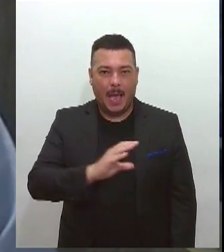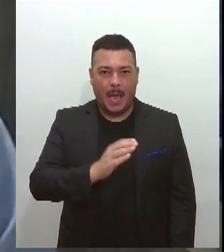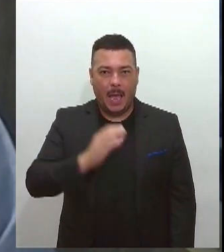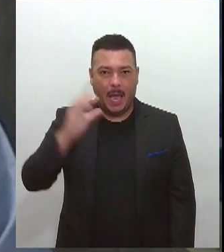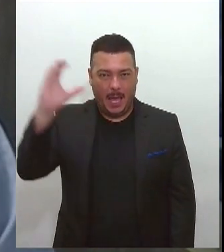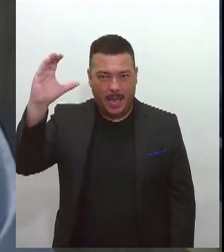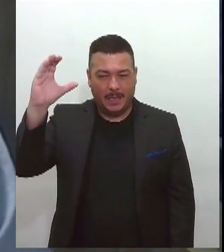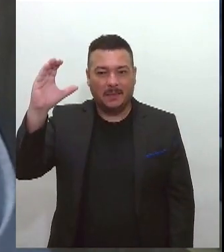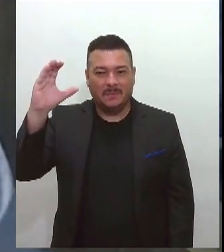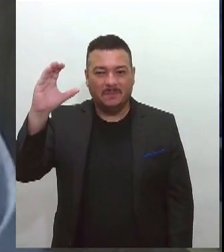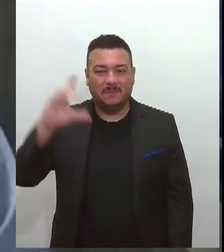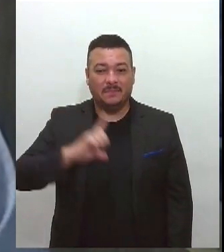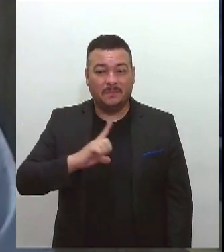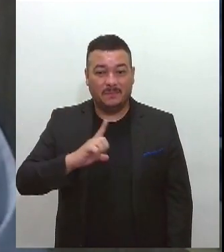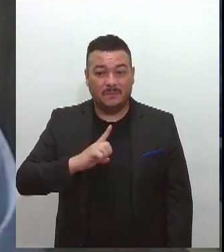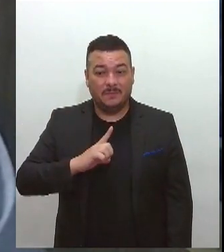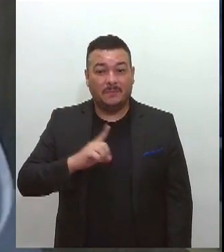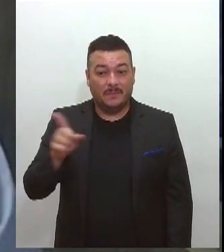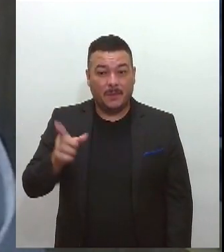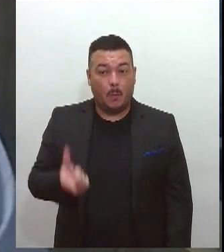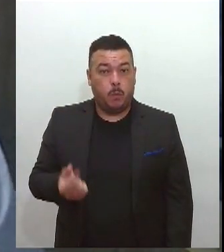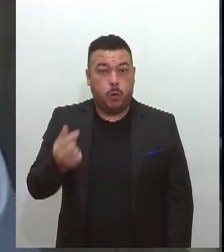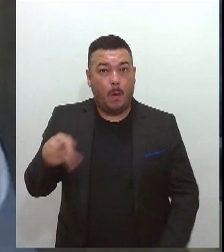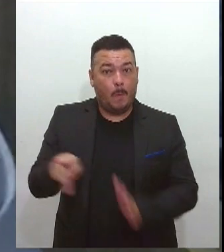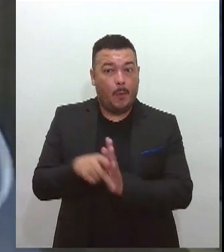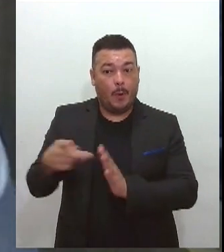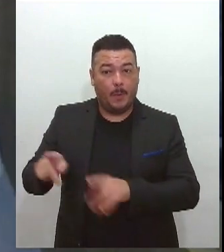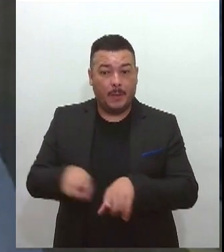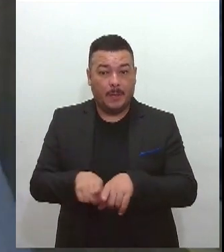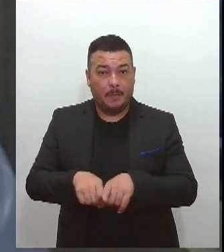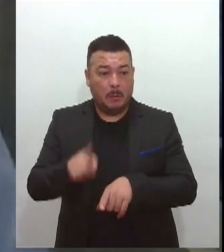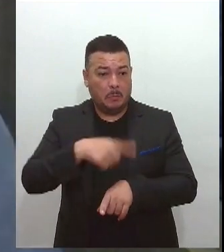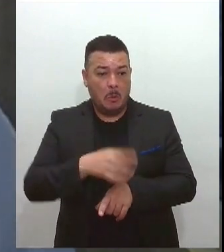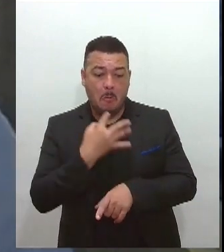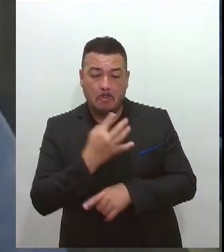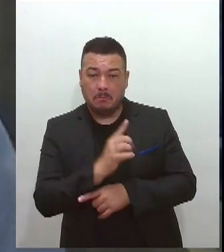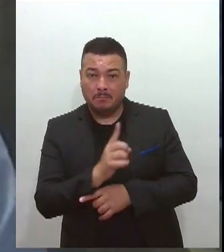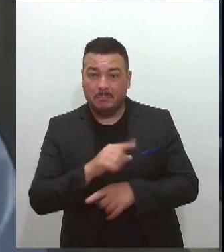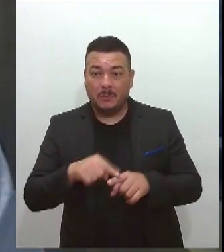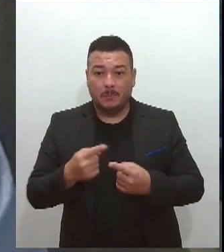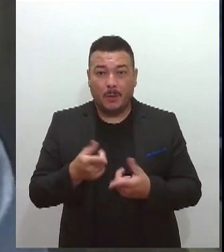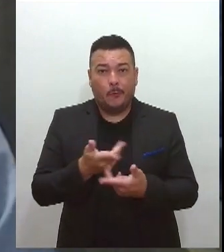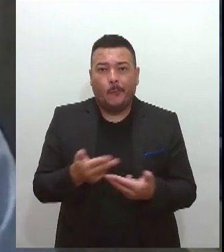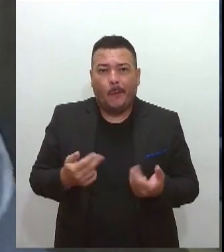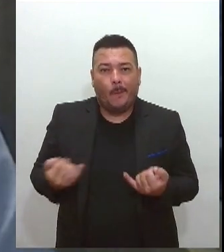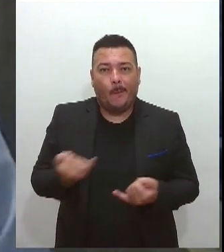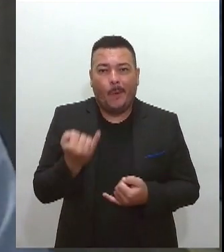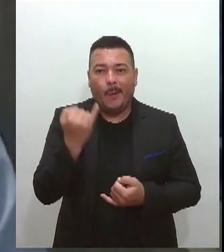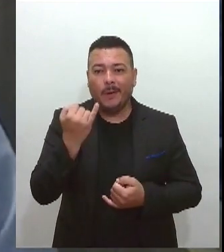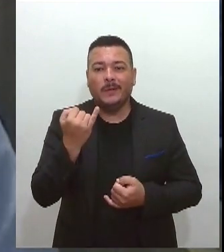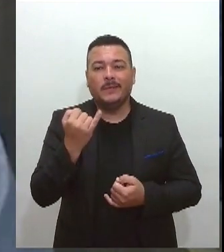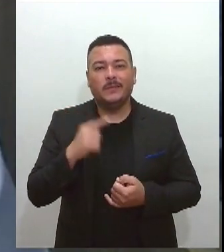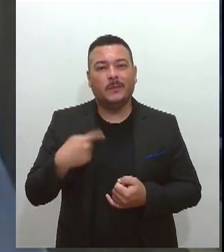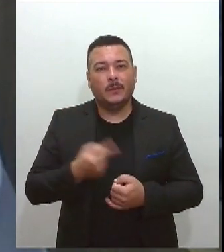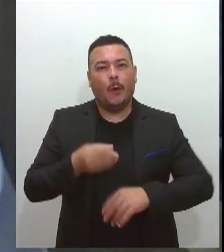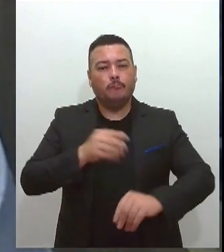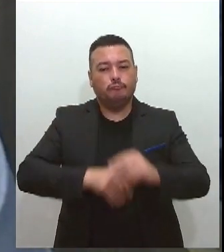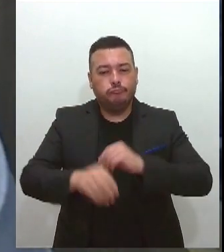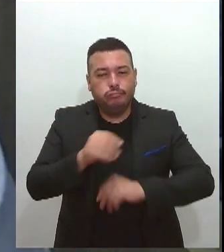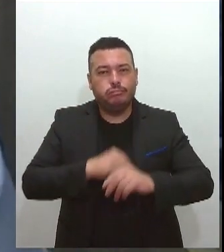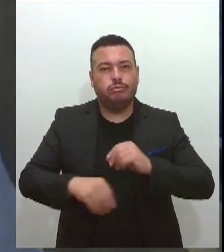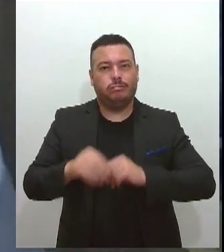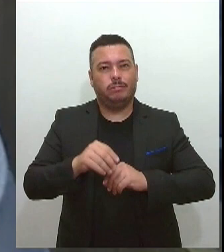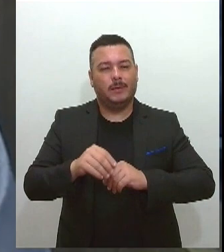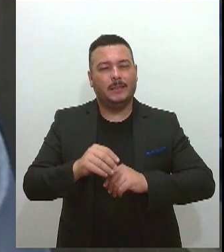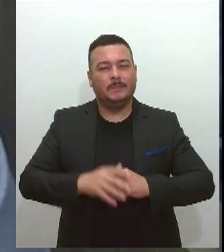moeda própria. É um fato que talvez nem todo mundo conheça, mas são coisas importantes. É conhecer nossa terra, viver nossa terra. Eu não nasci